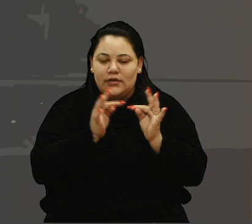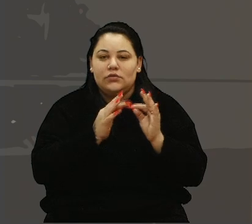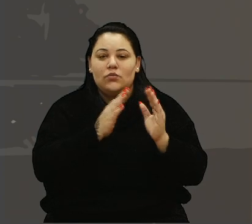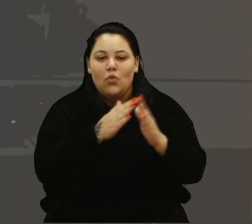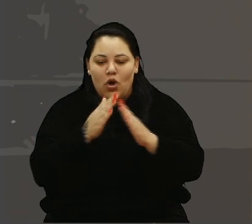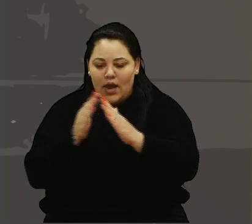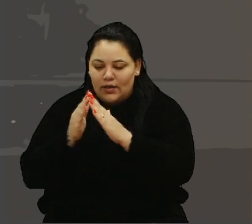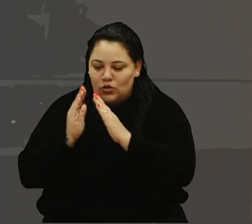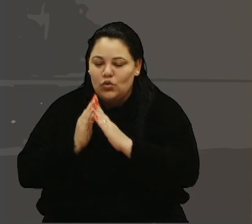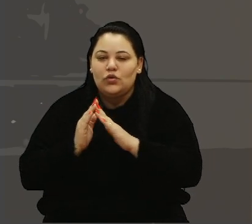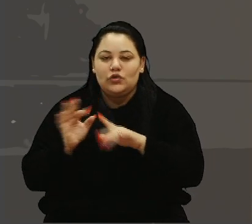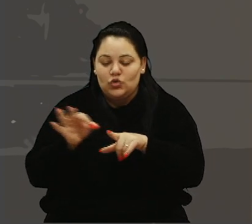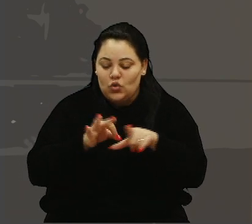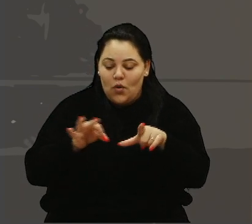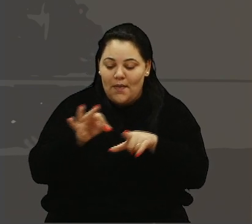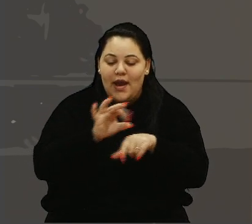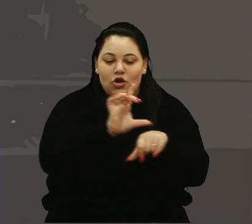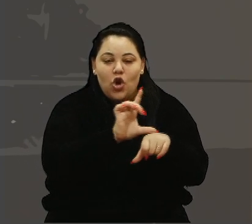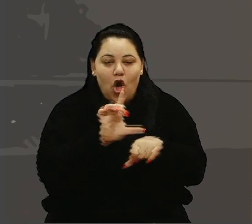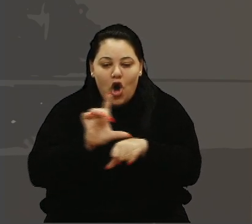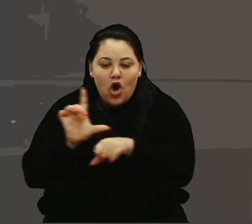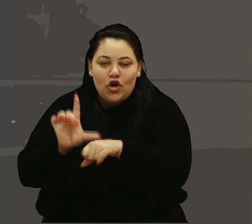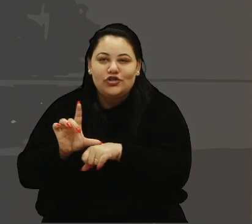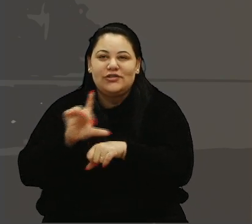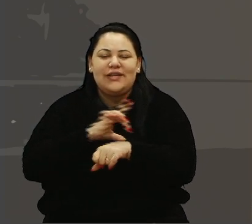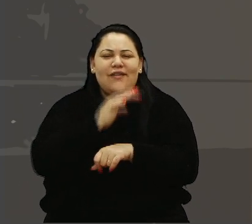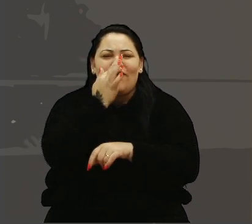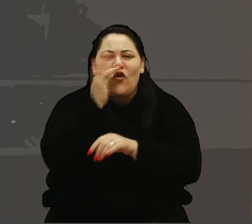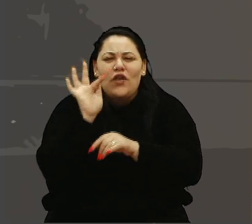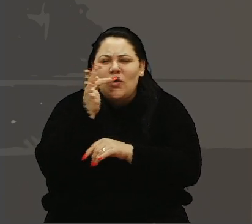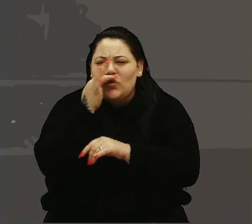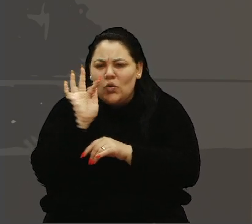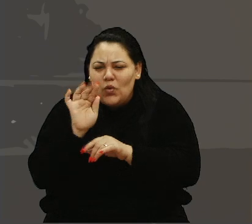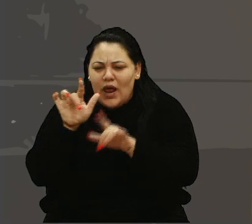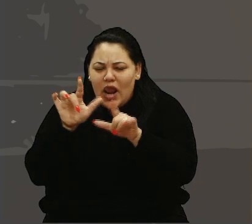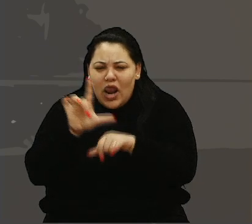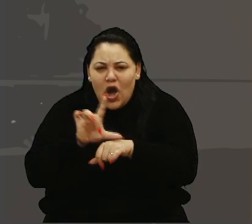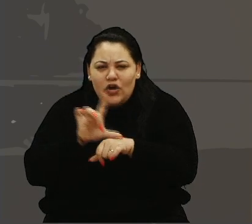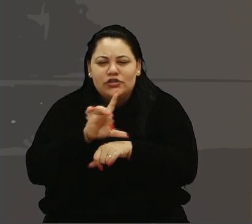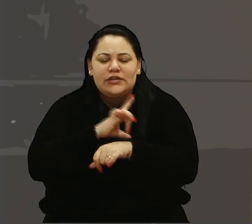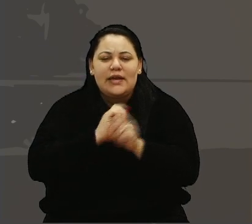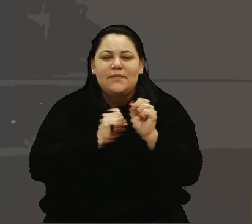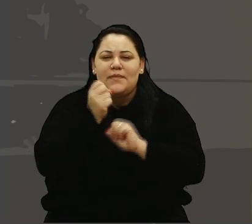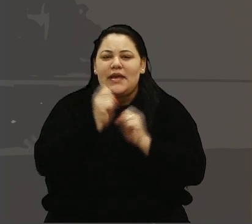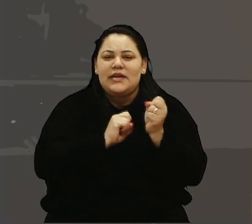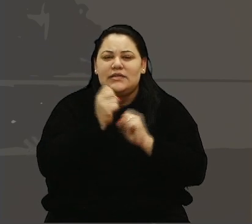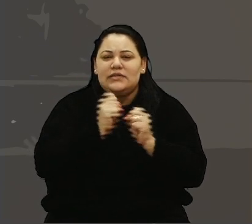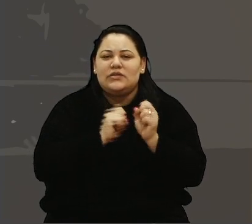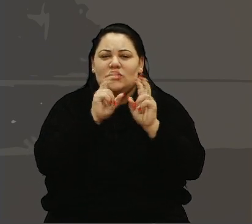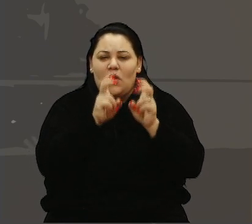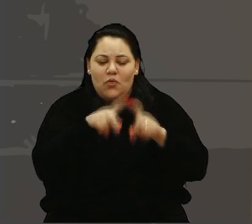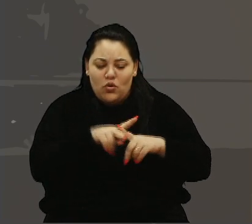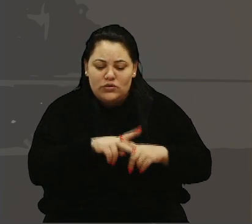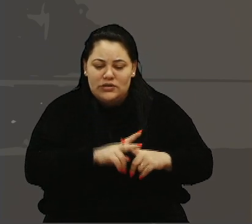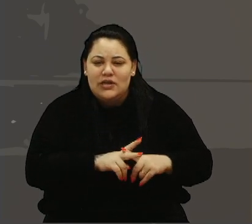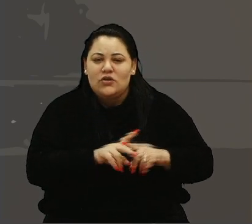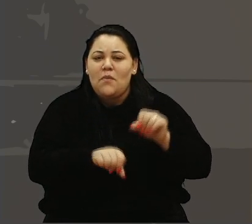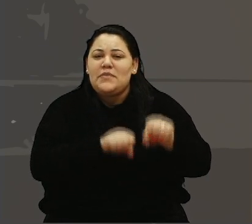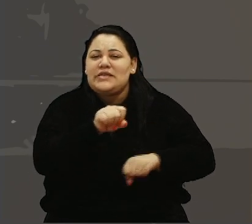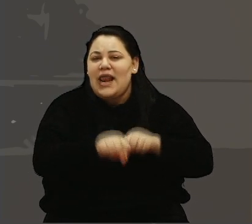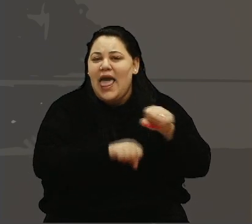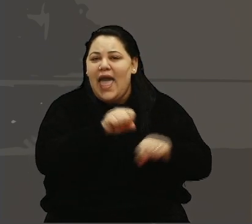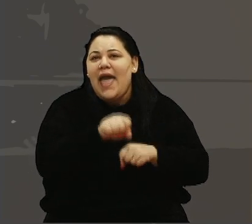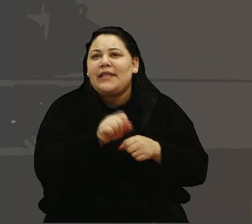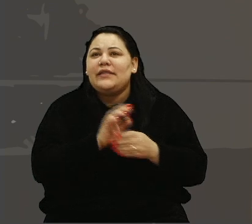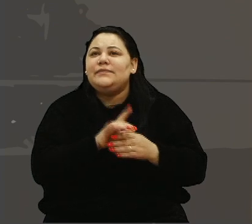qual o comércio está sendo mais prejudicado, que existe floricultura, existe ali também a empresa de conserto de bicicletas, também existe